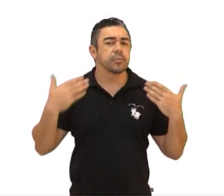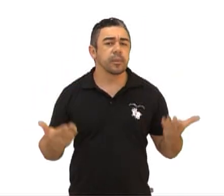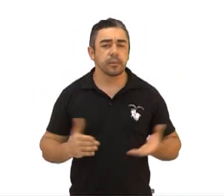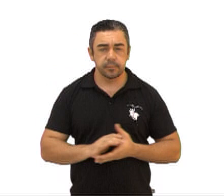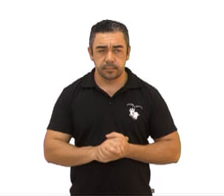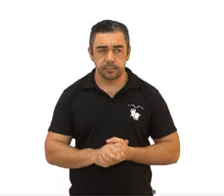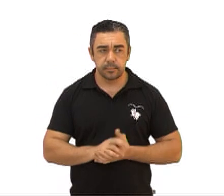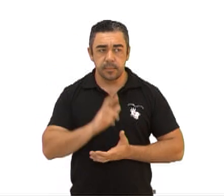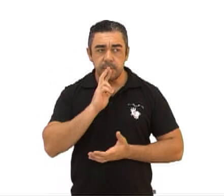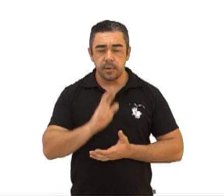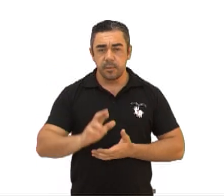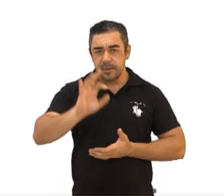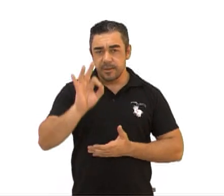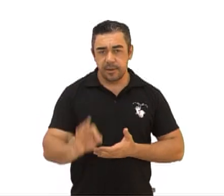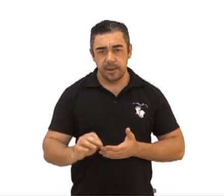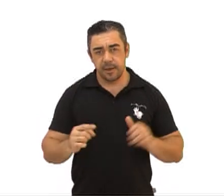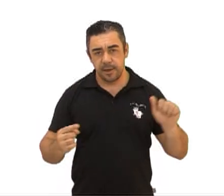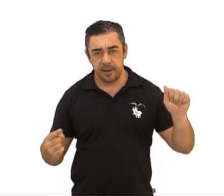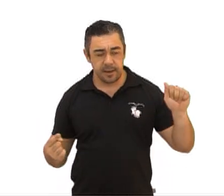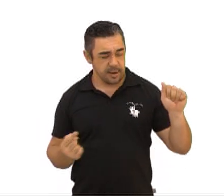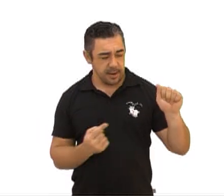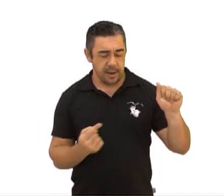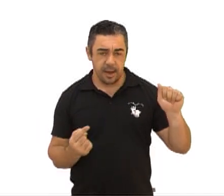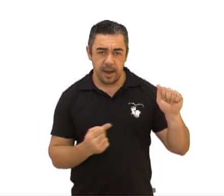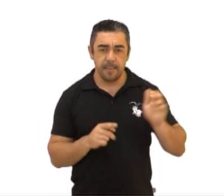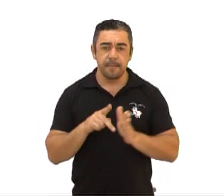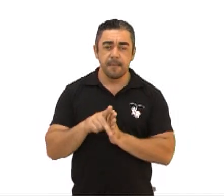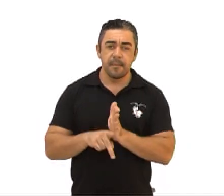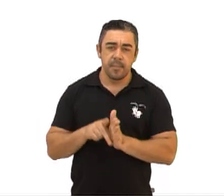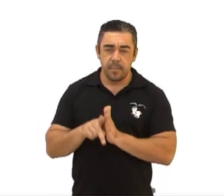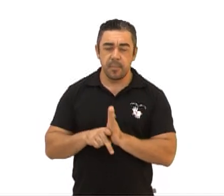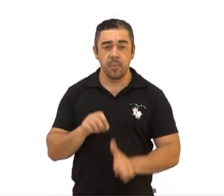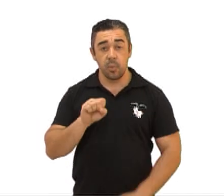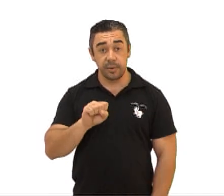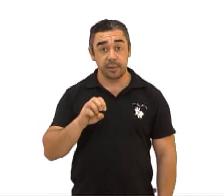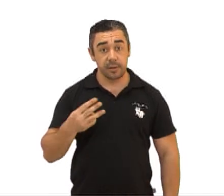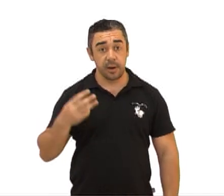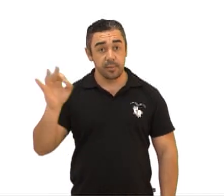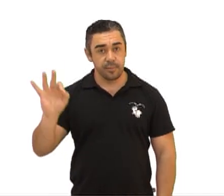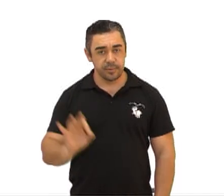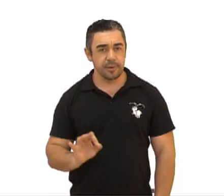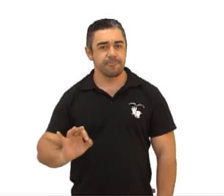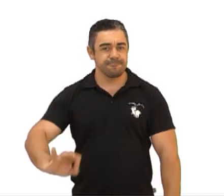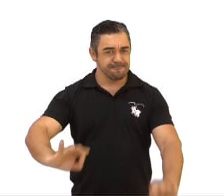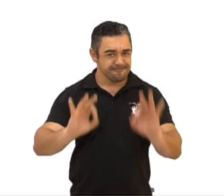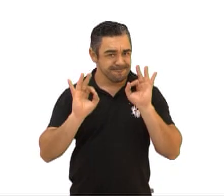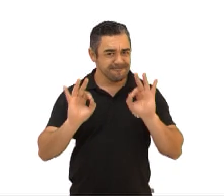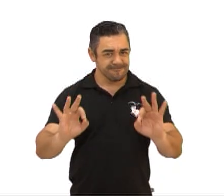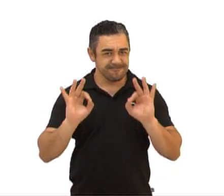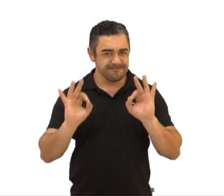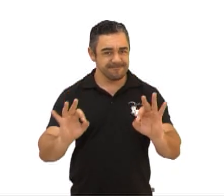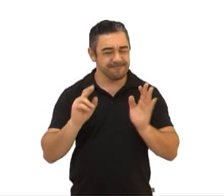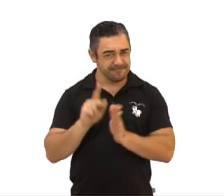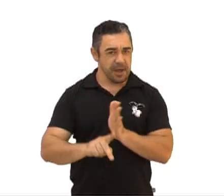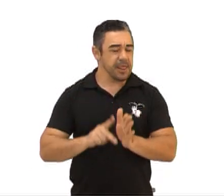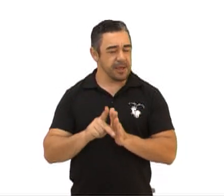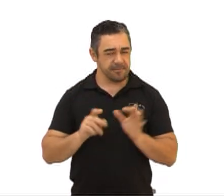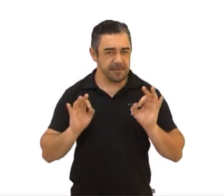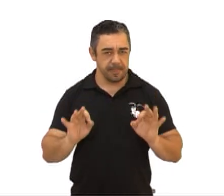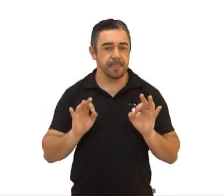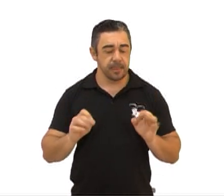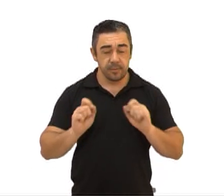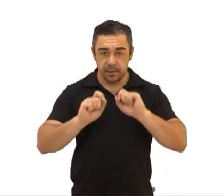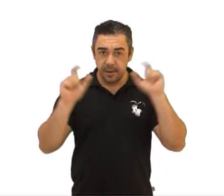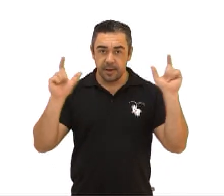resposta? Ele é Paranaguá. E nós tivemos 83% que marcaram como Paranaguá, certo, né, professor? Estão